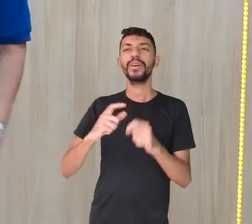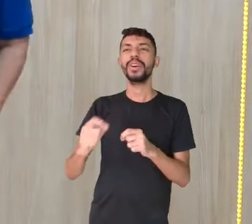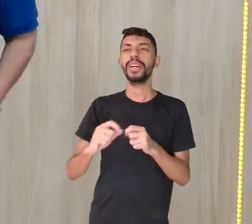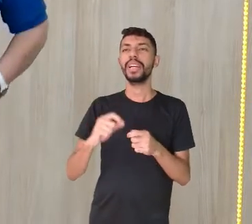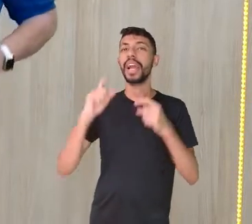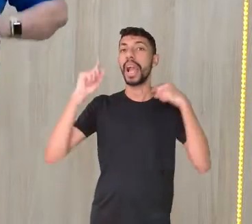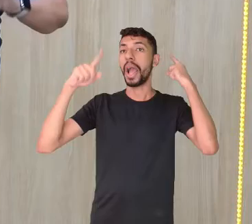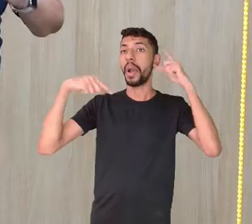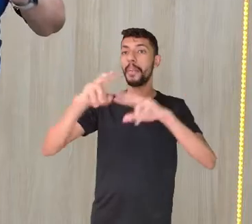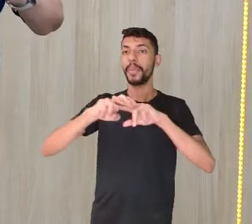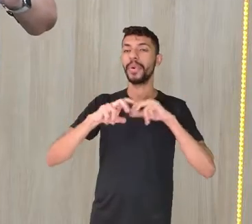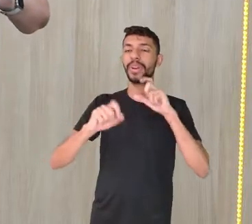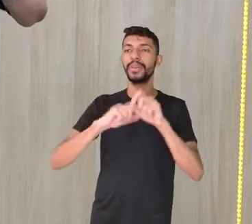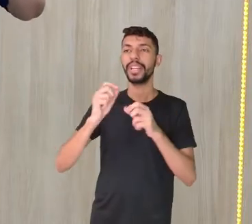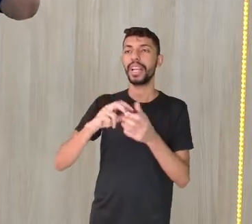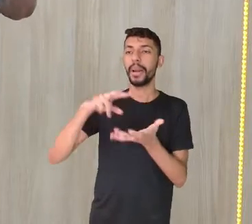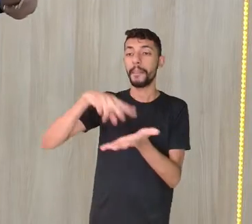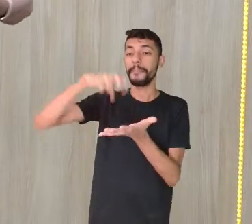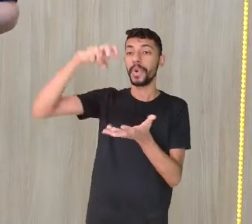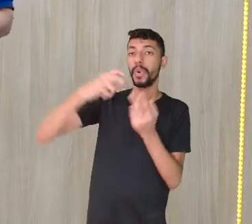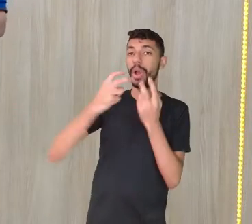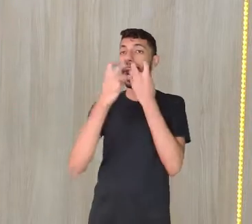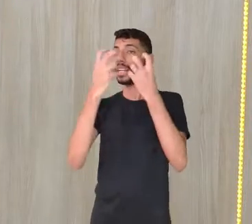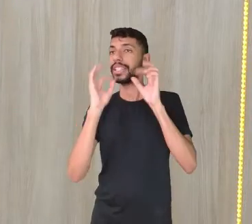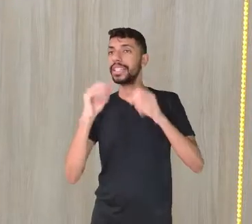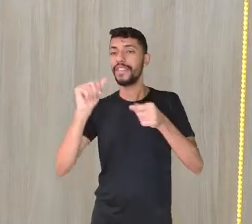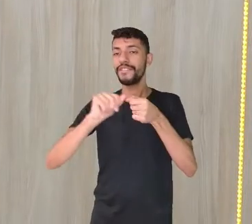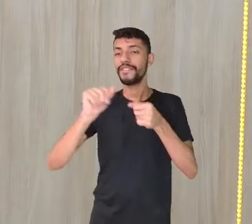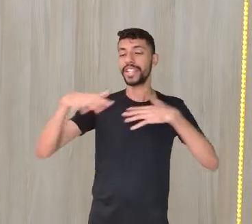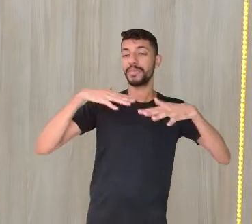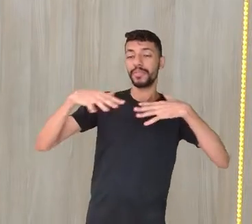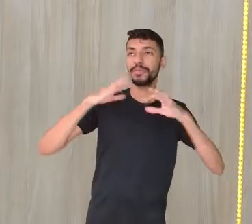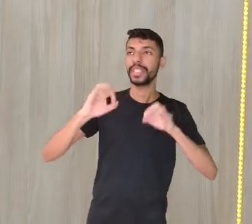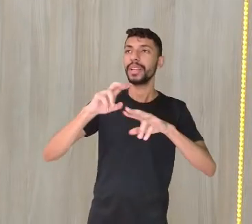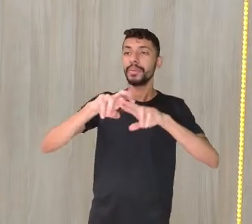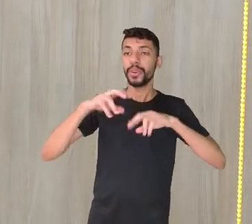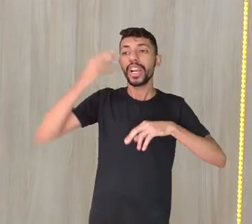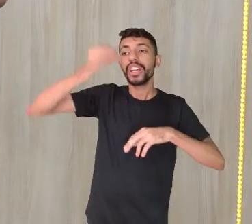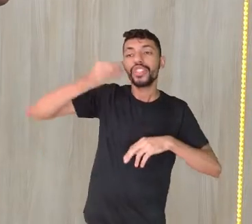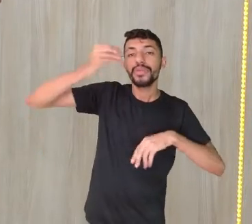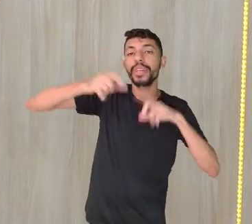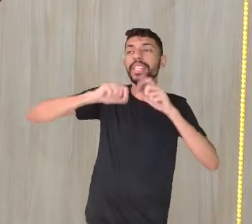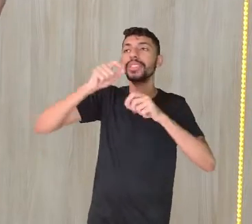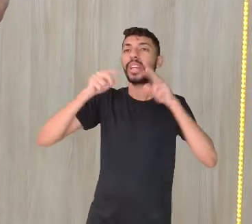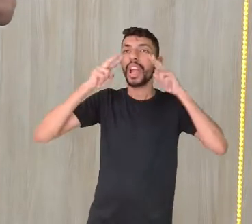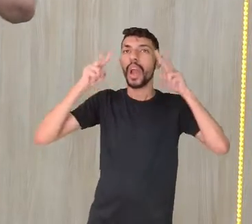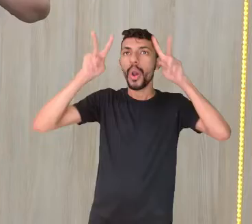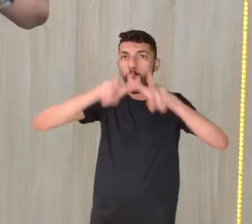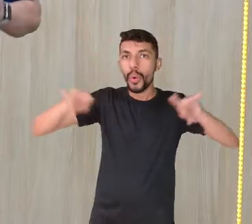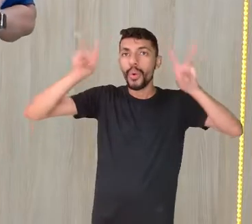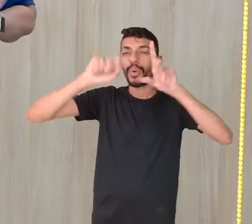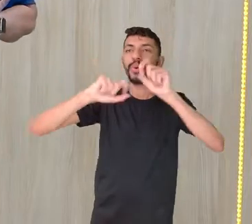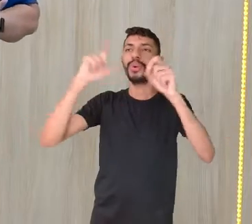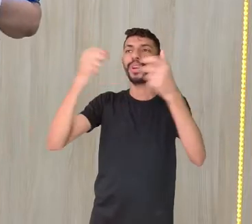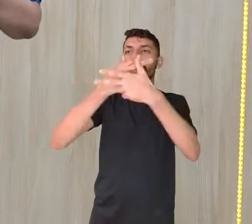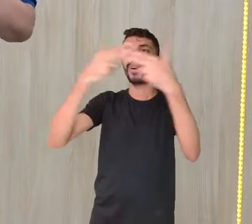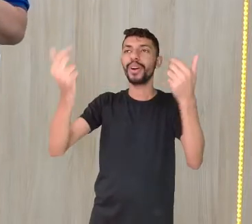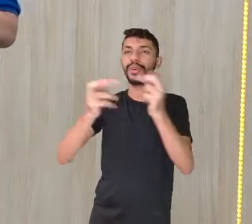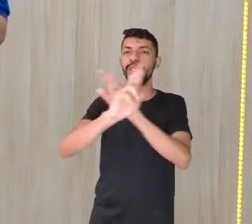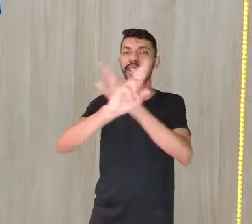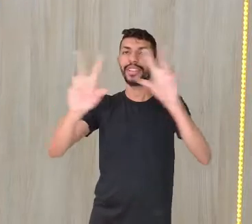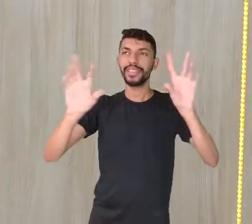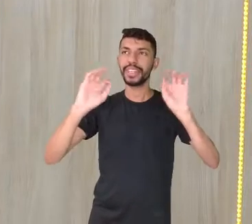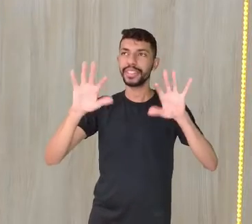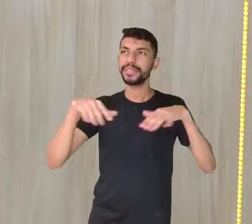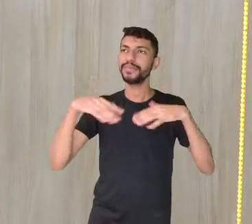né, faz aquele movimento, porque está vivenciando através da visão algo diferente.